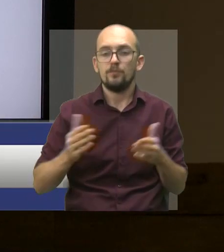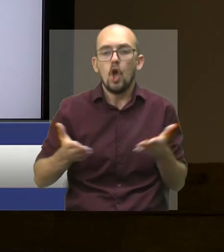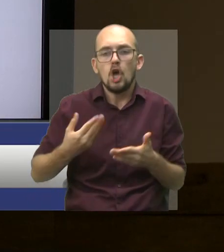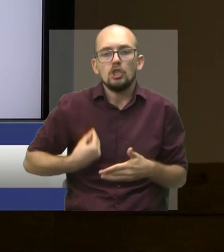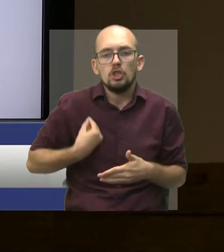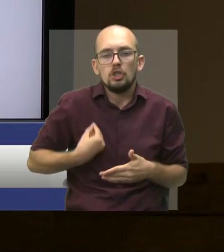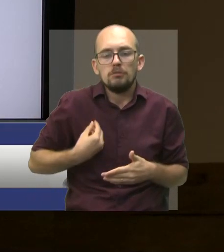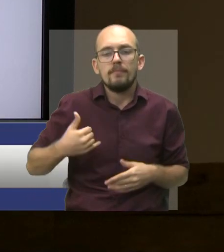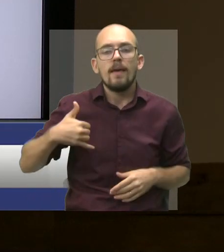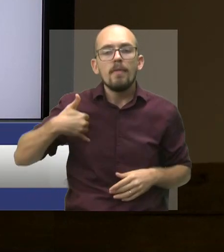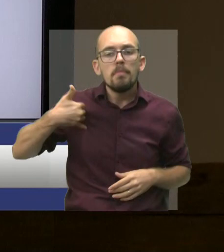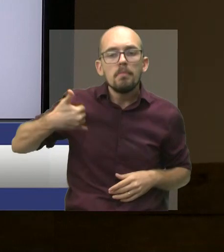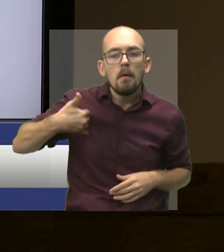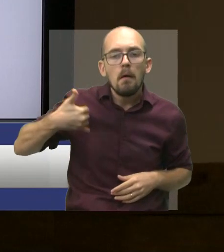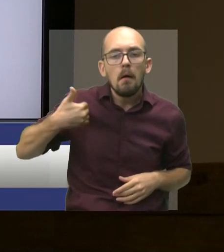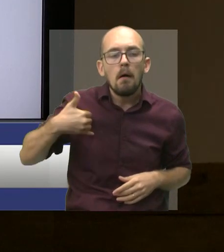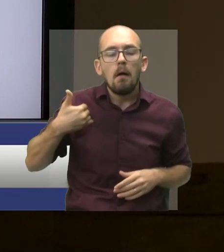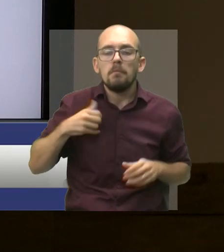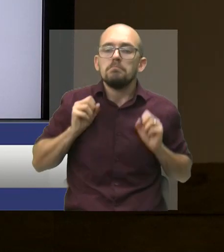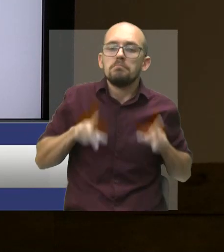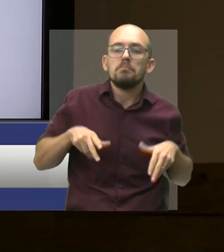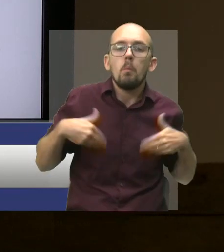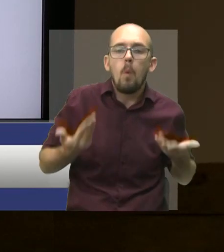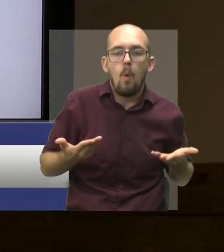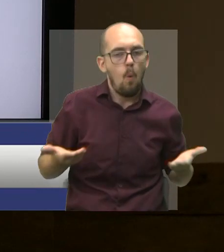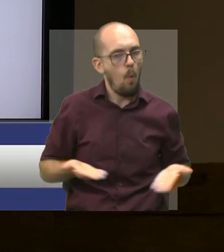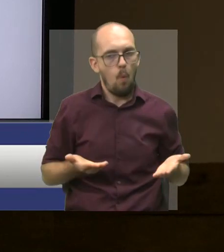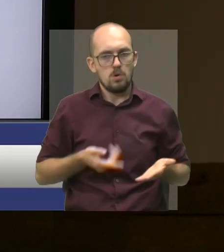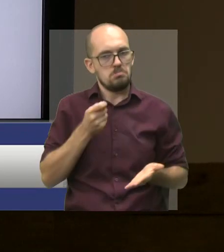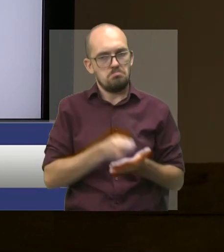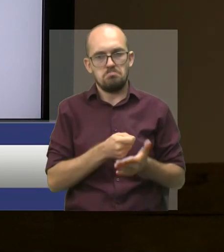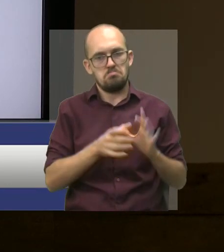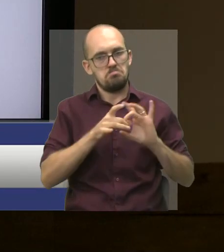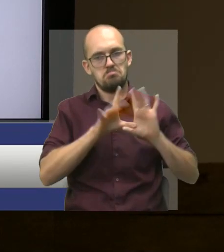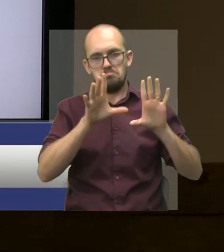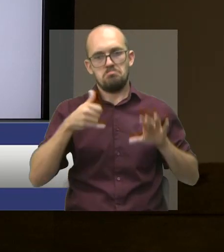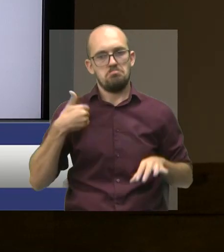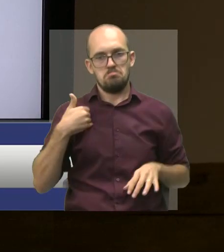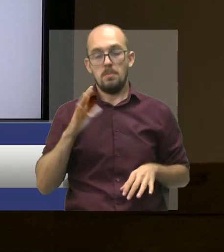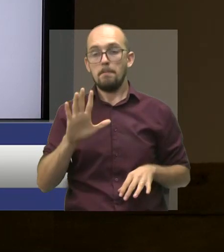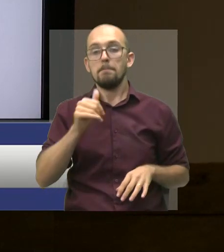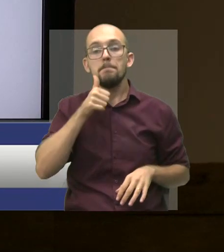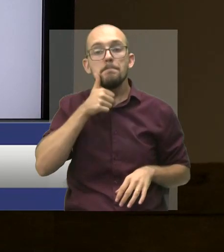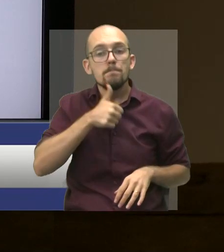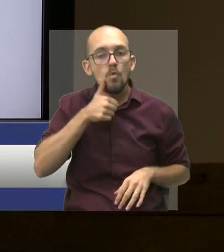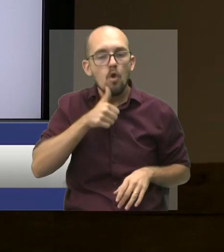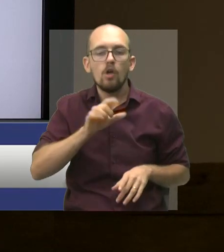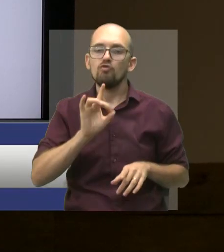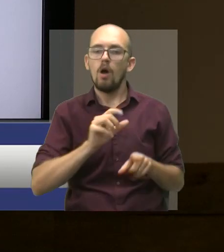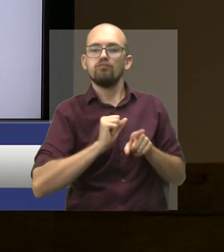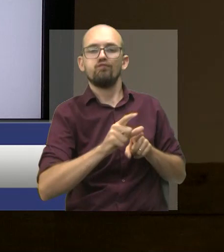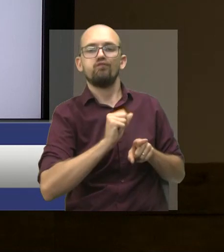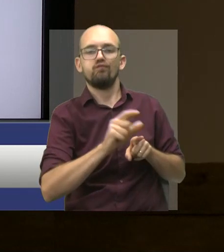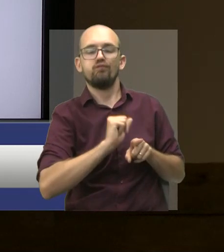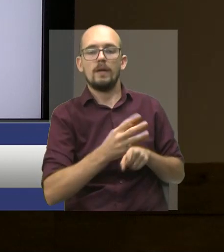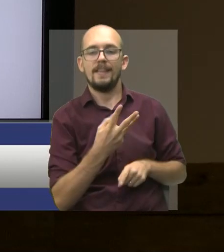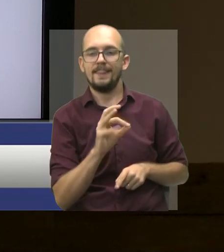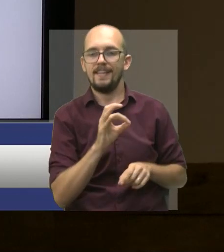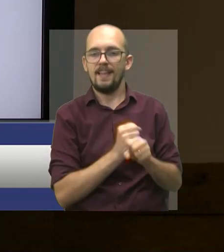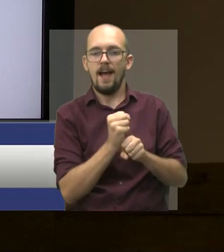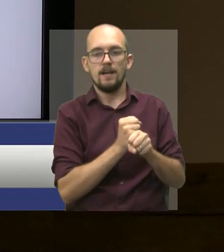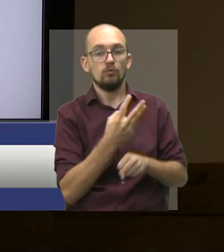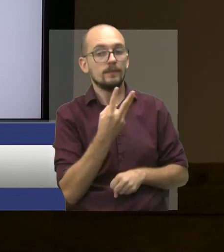idade mínima para ter essa aposentadoria, desde que a mulher comprove 30 anos de tempo de contribuição e o